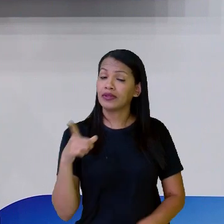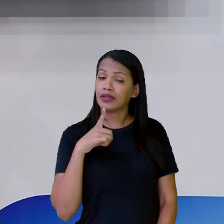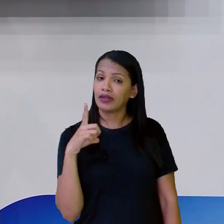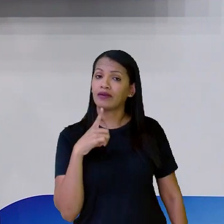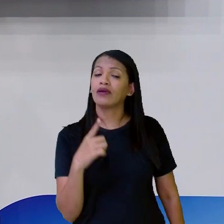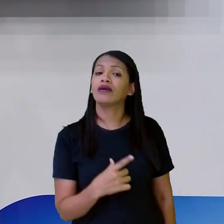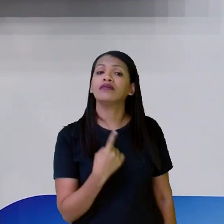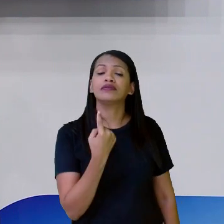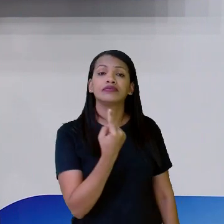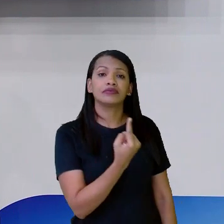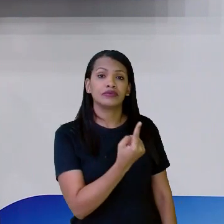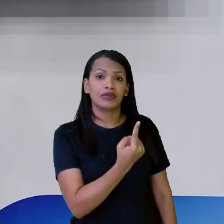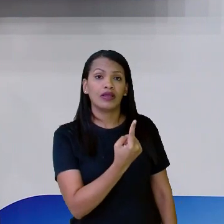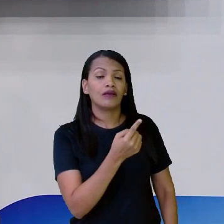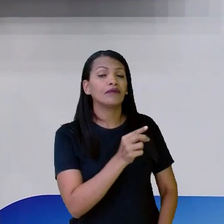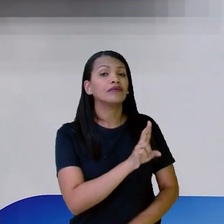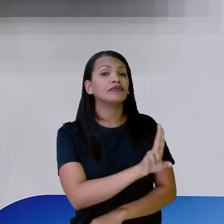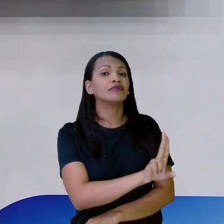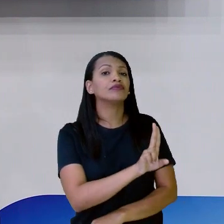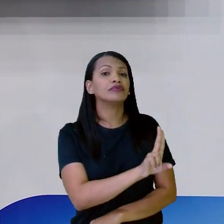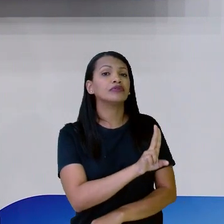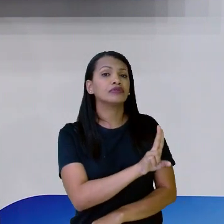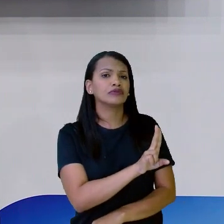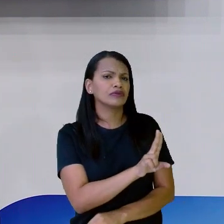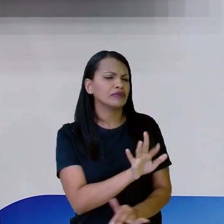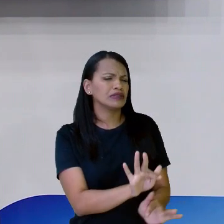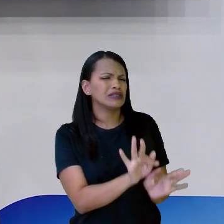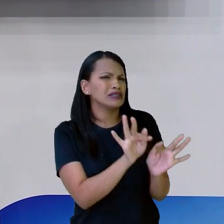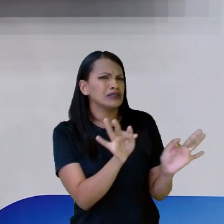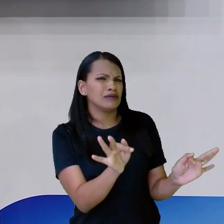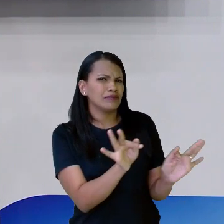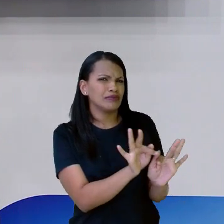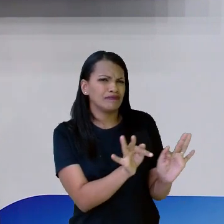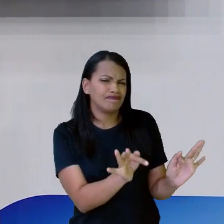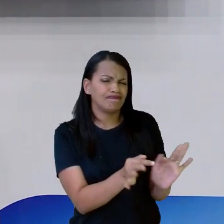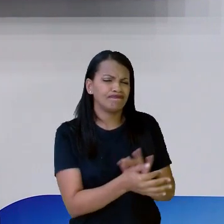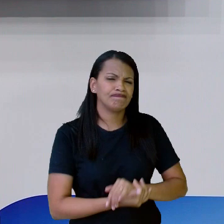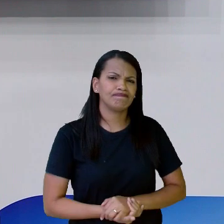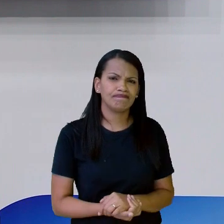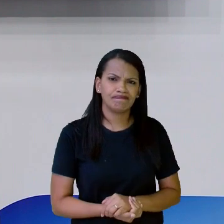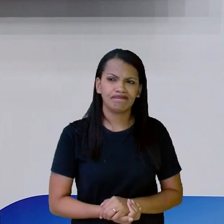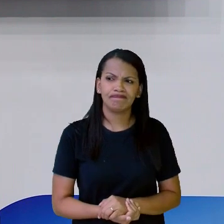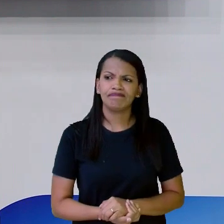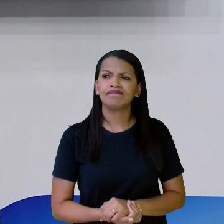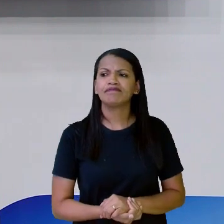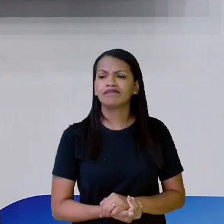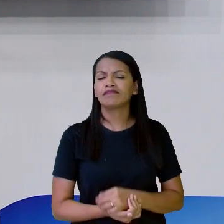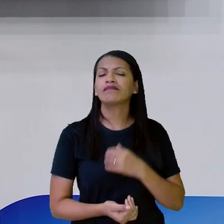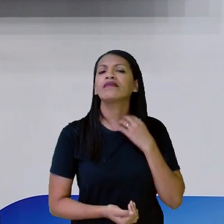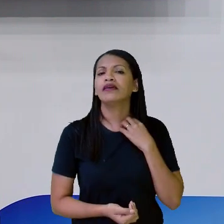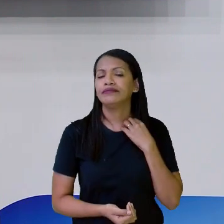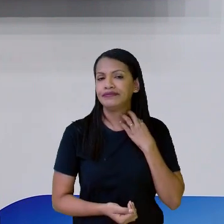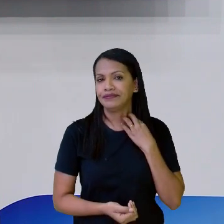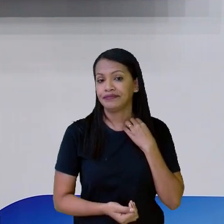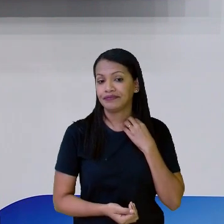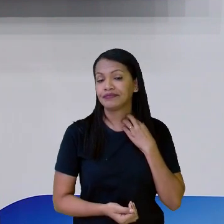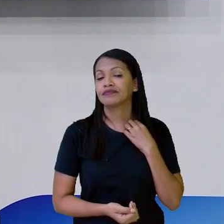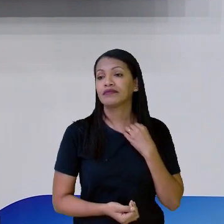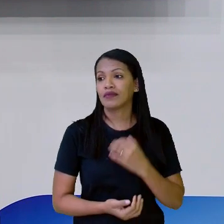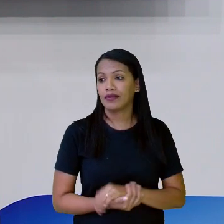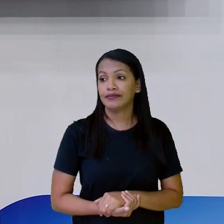classe, que é a classe das unidades simples. Se eu venho para a